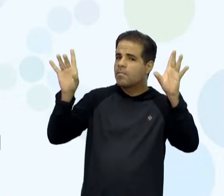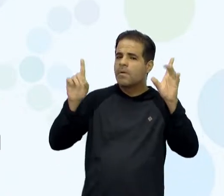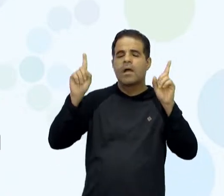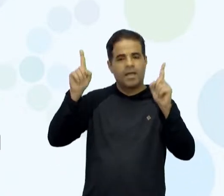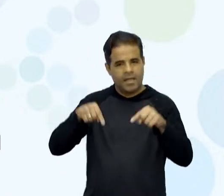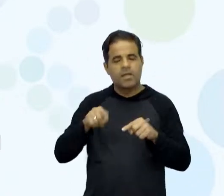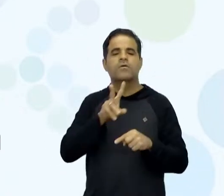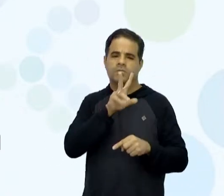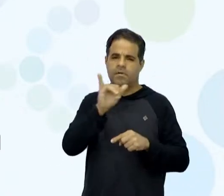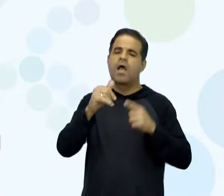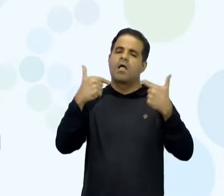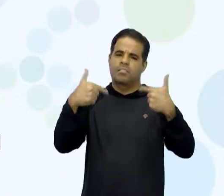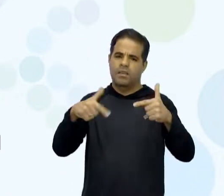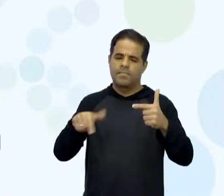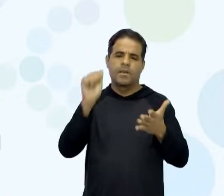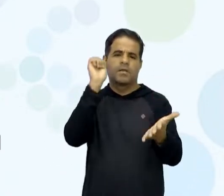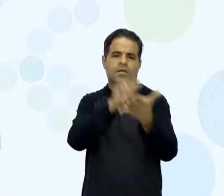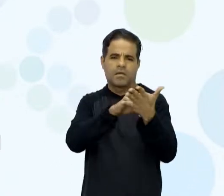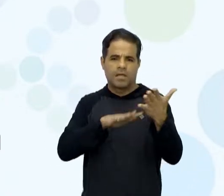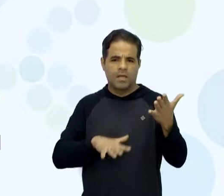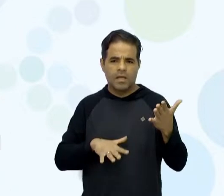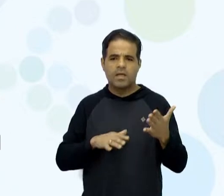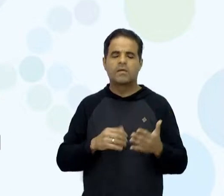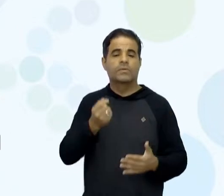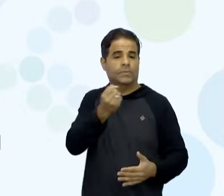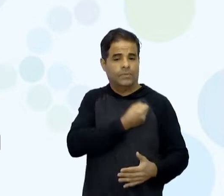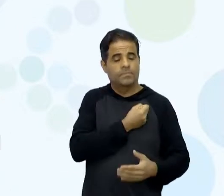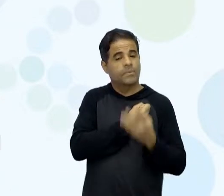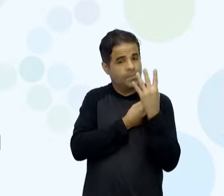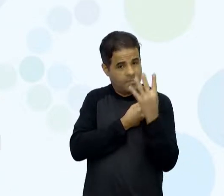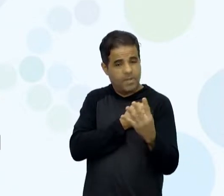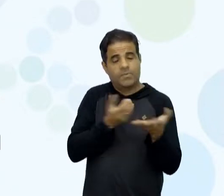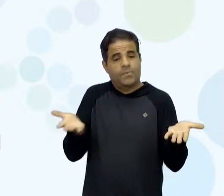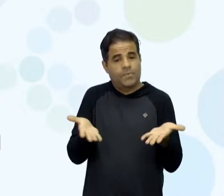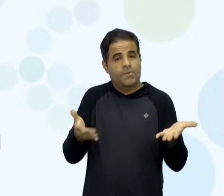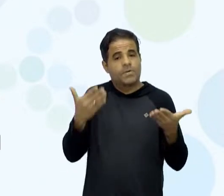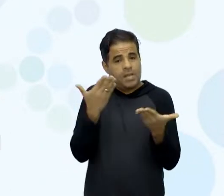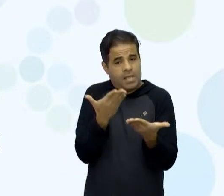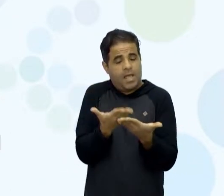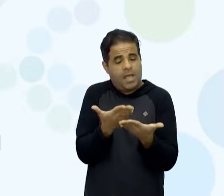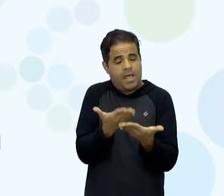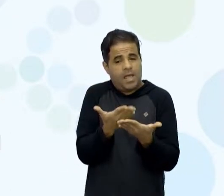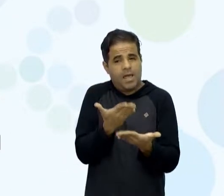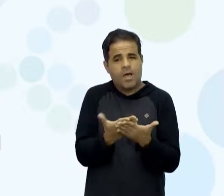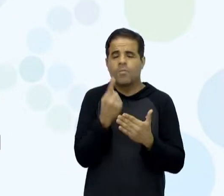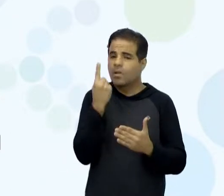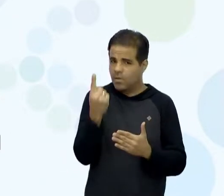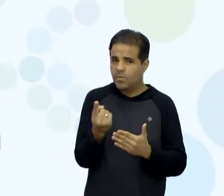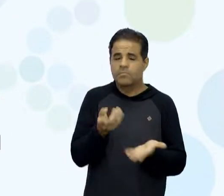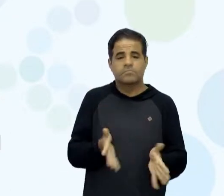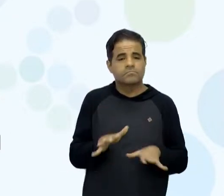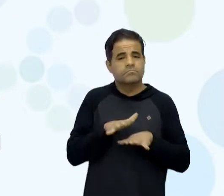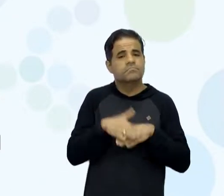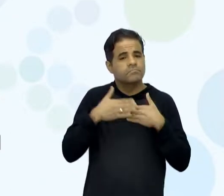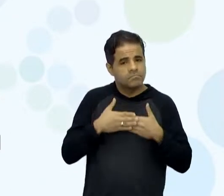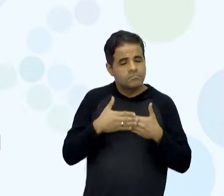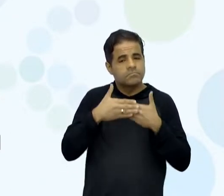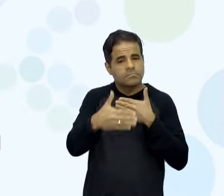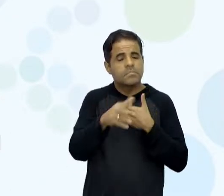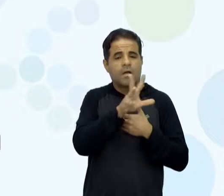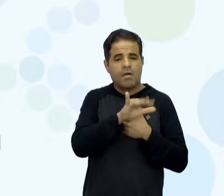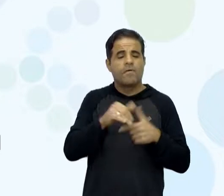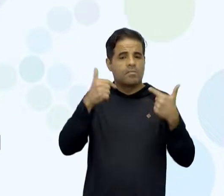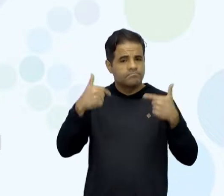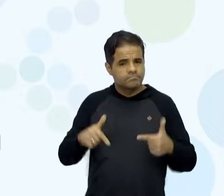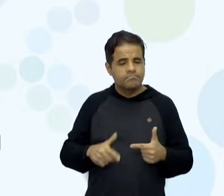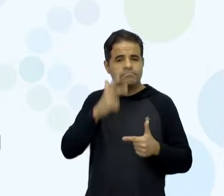a gente vai trabalhar com atividade integrada número 4. Hoje é a aula 1 dessa atividade integrada número 4. E a gente vai falar